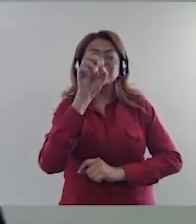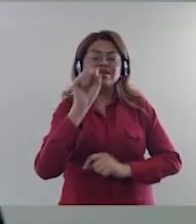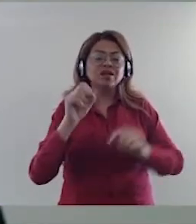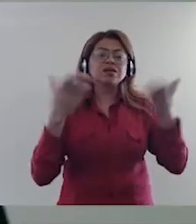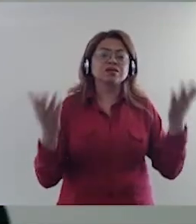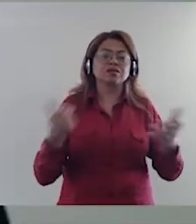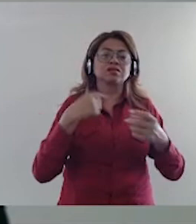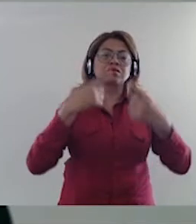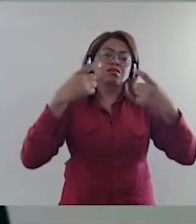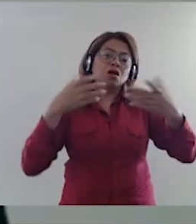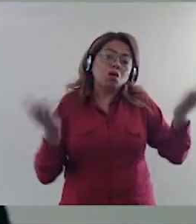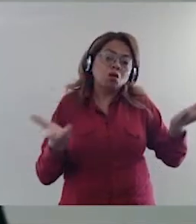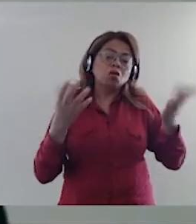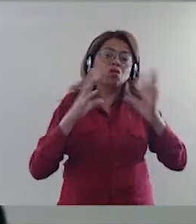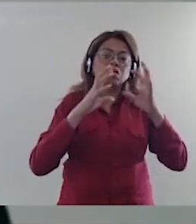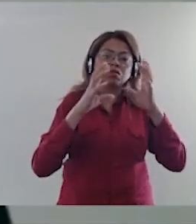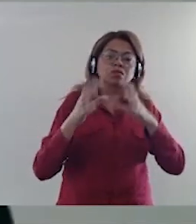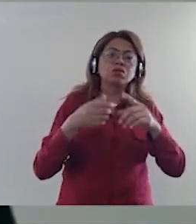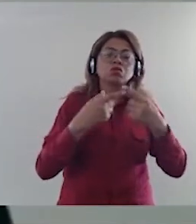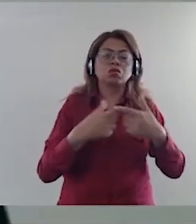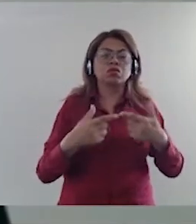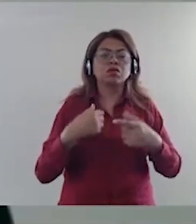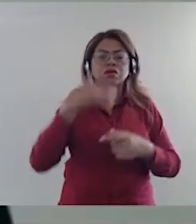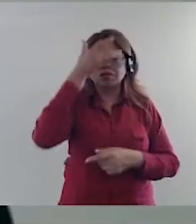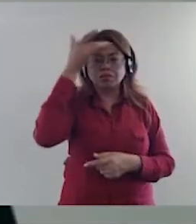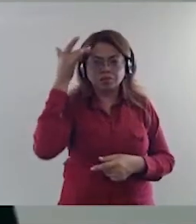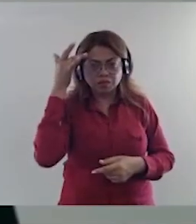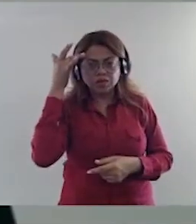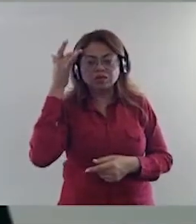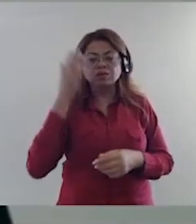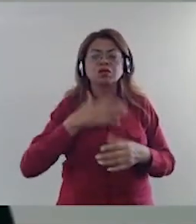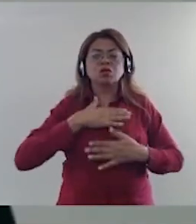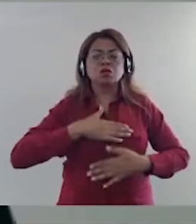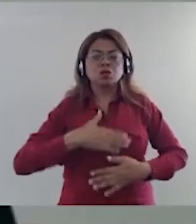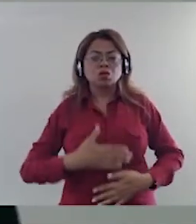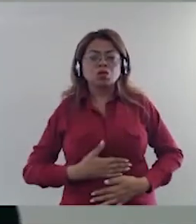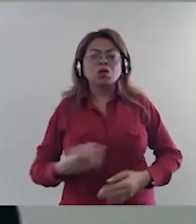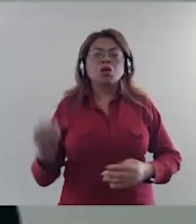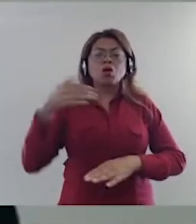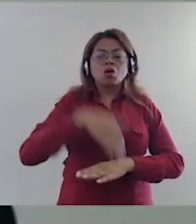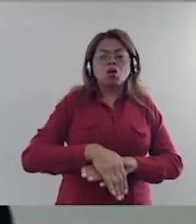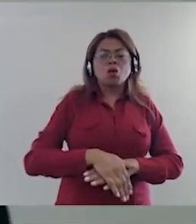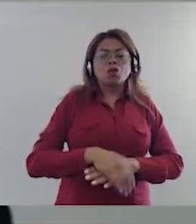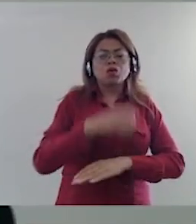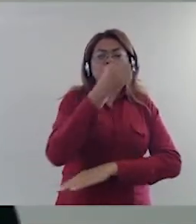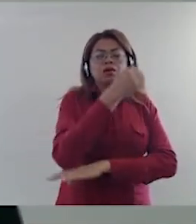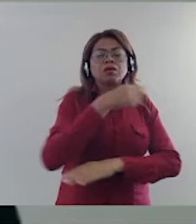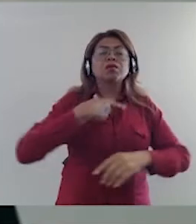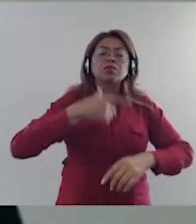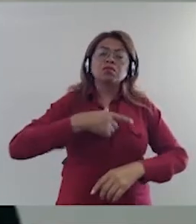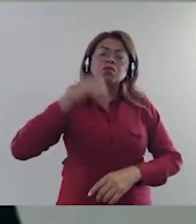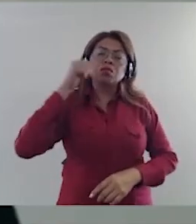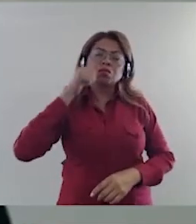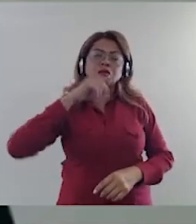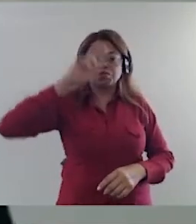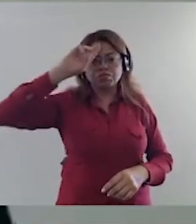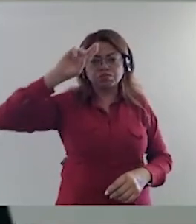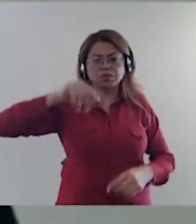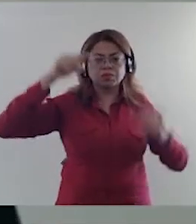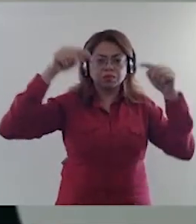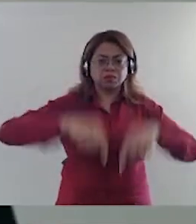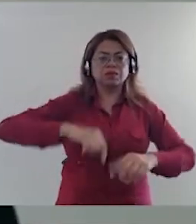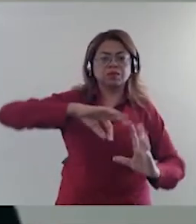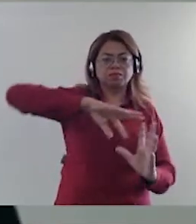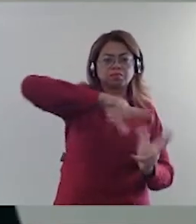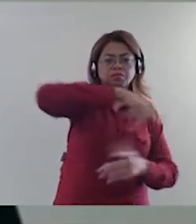a modernidade. A pessoa humana como senhora da natureza, como, por exemplo, desde as